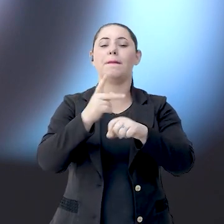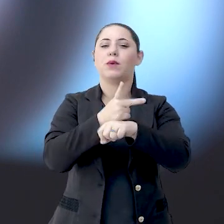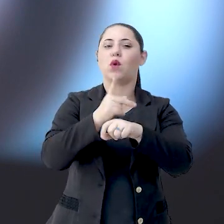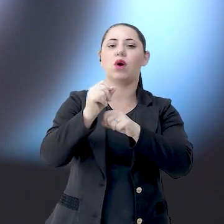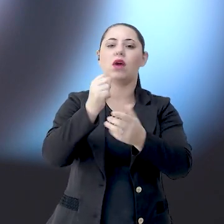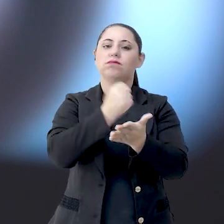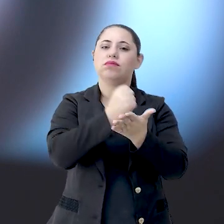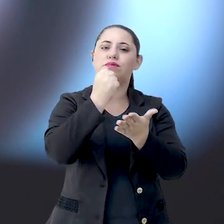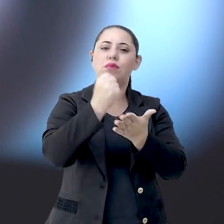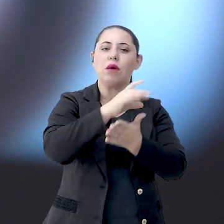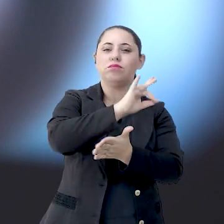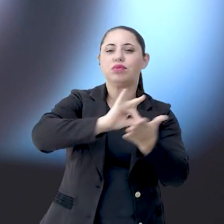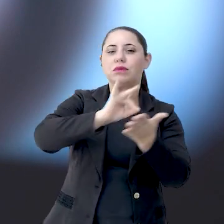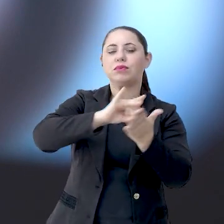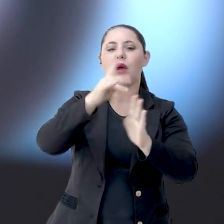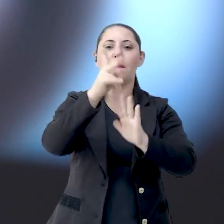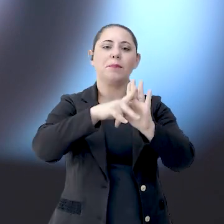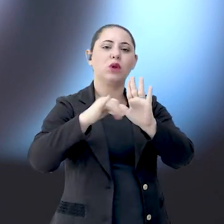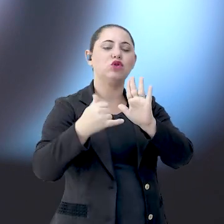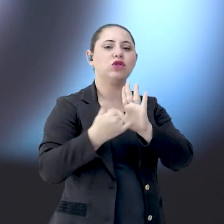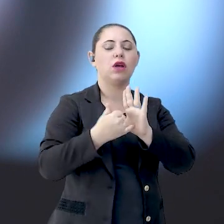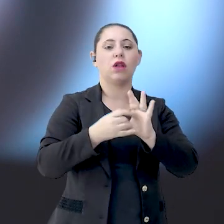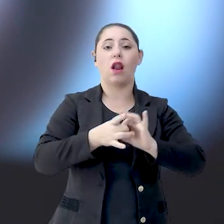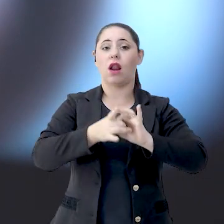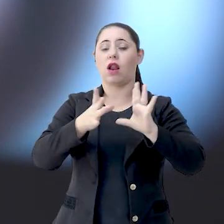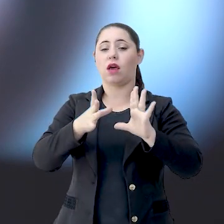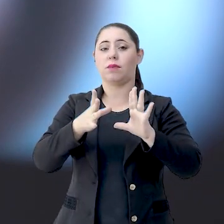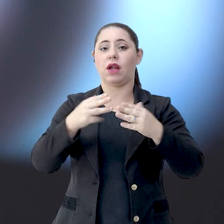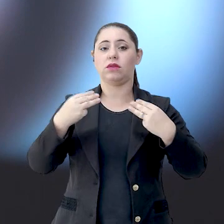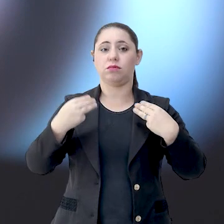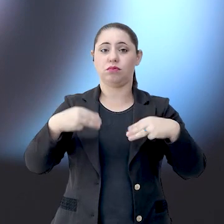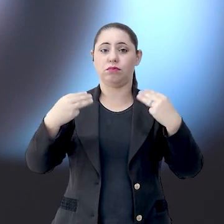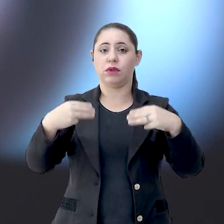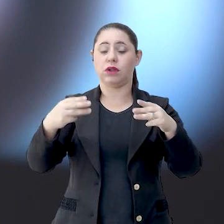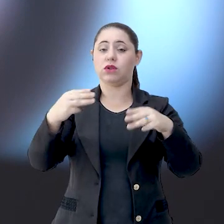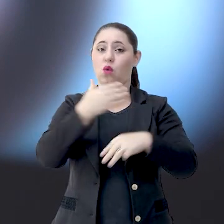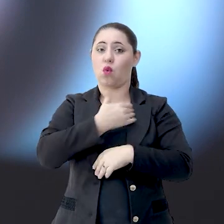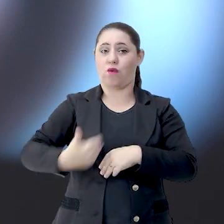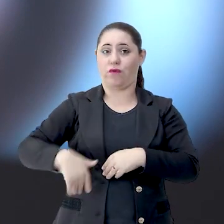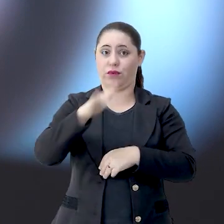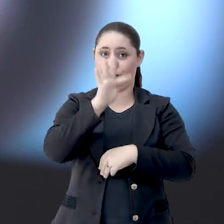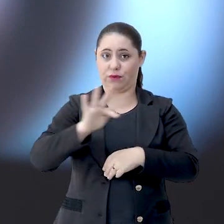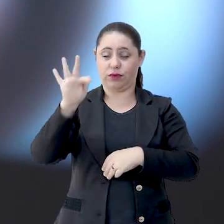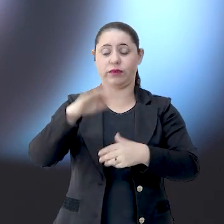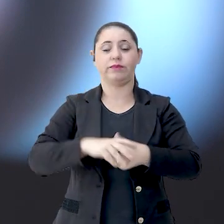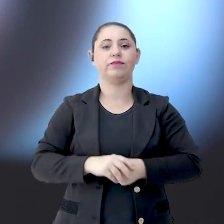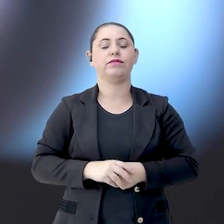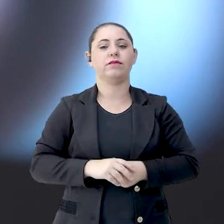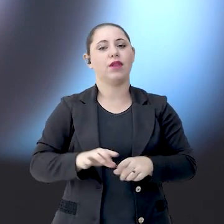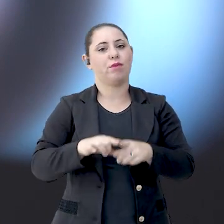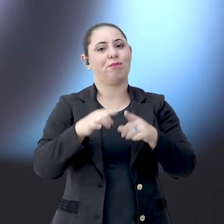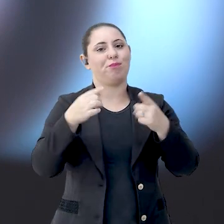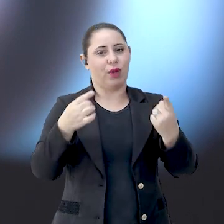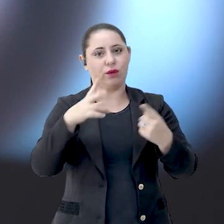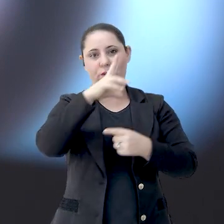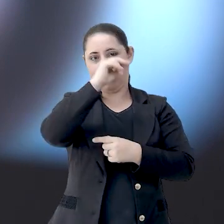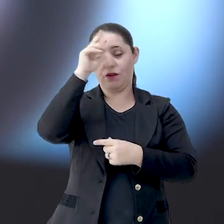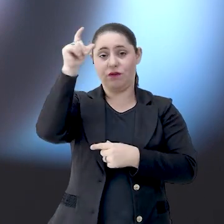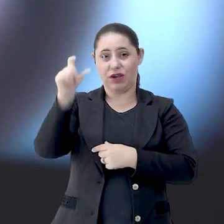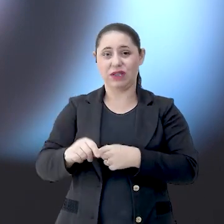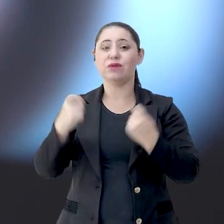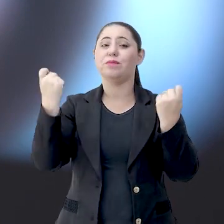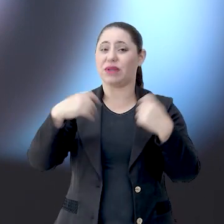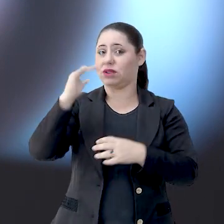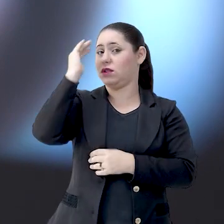procurar inscrever-se em vários projetos liberados pelos ministérios do governo federal. No entanto,